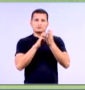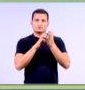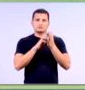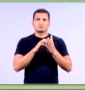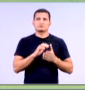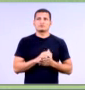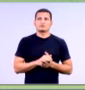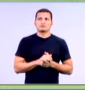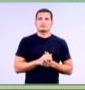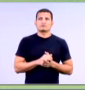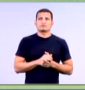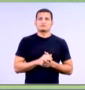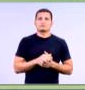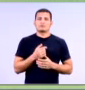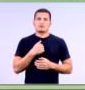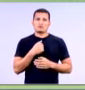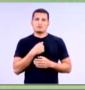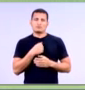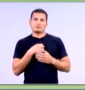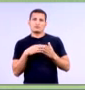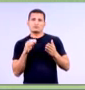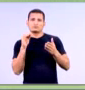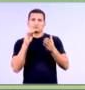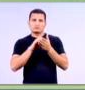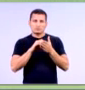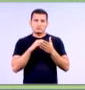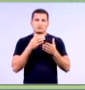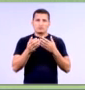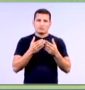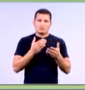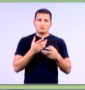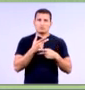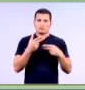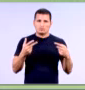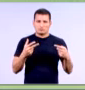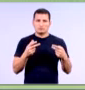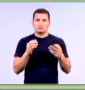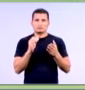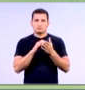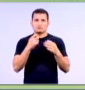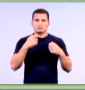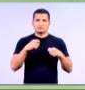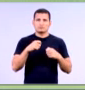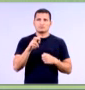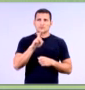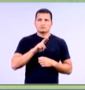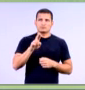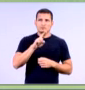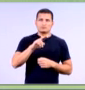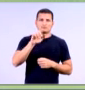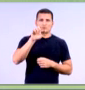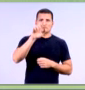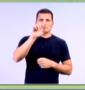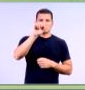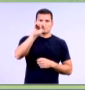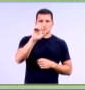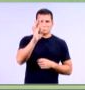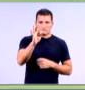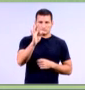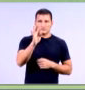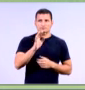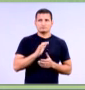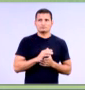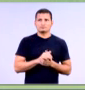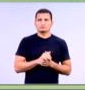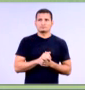Conta.setNúmero, quer dizer, para eu atribuir alguma coisa, algum valor a um atributo, tem que usar o set, tá, gente?